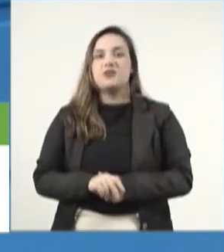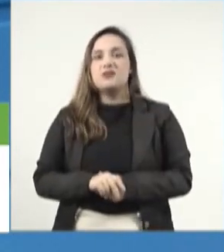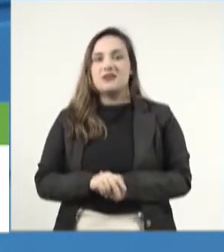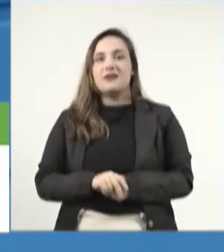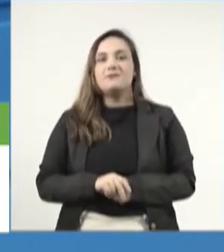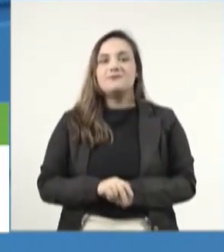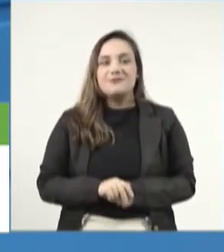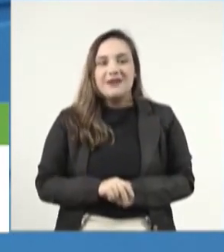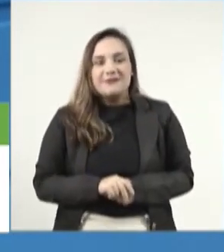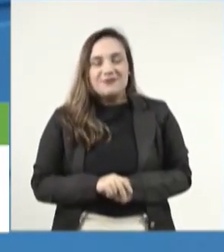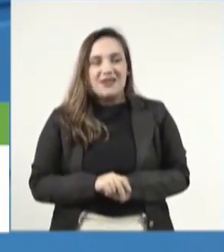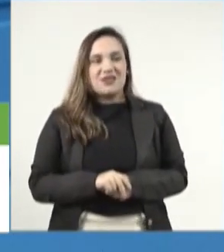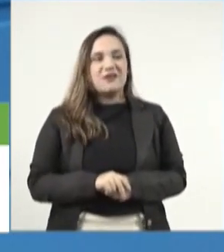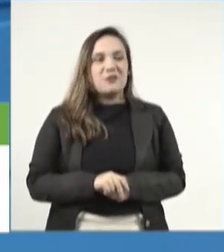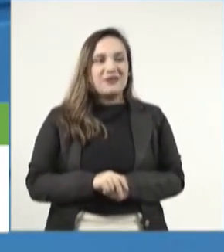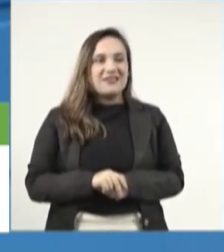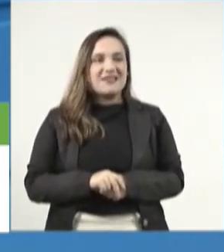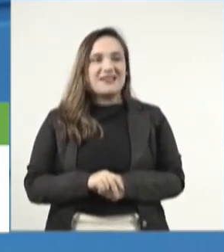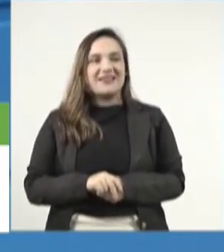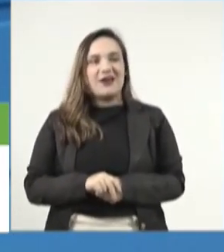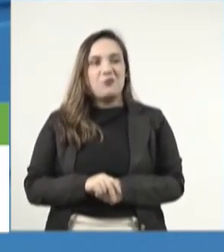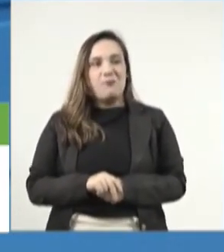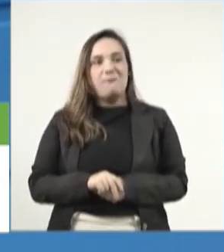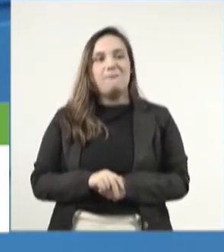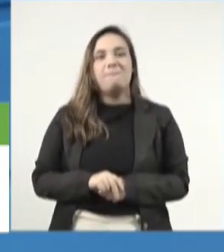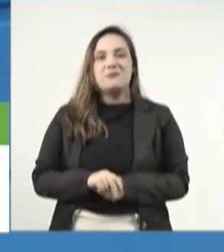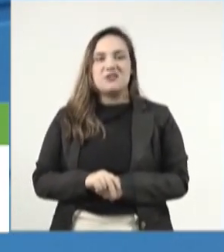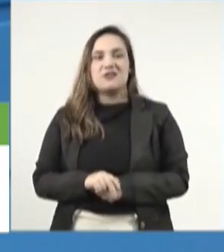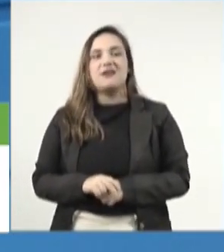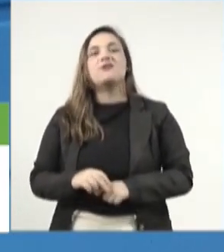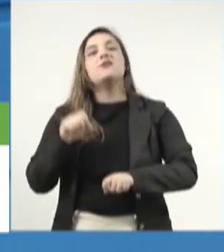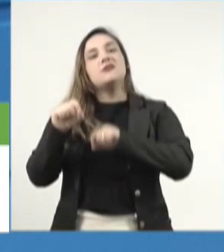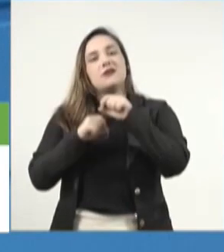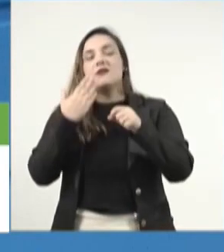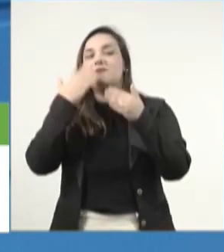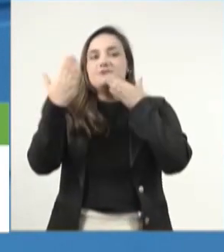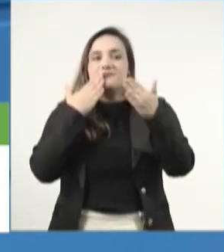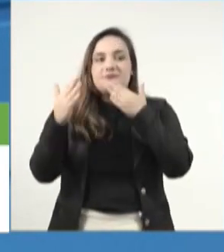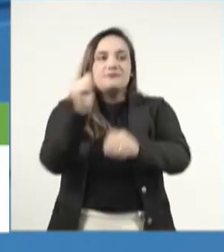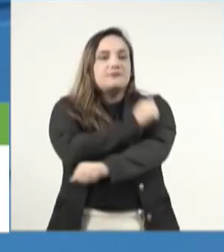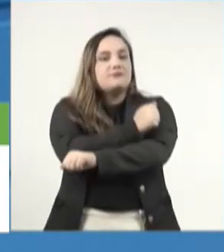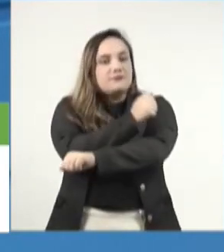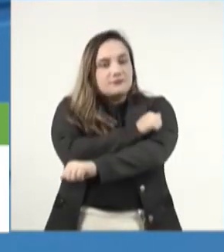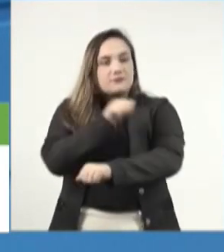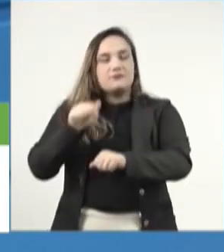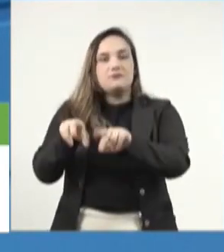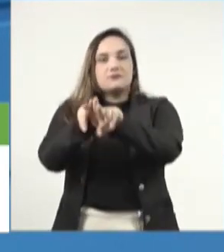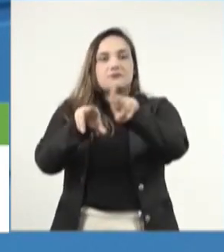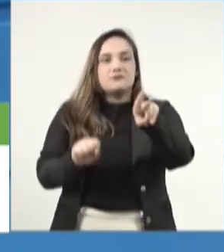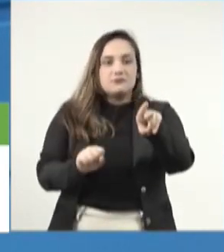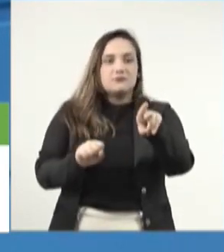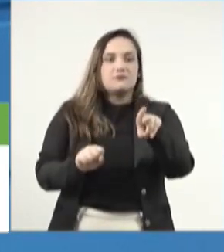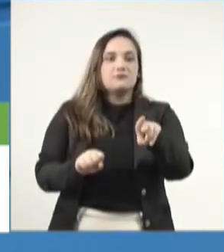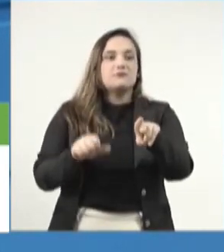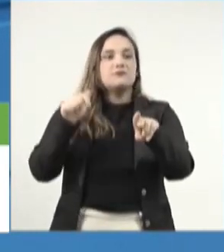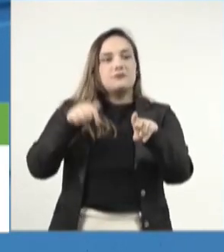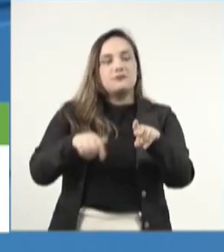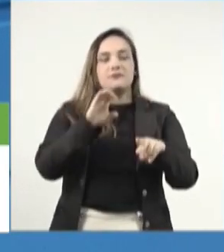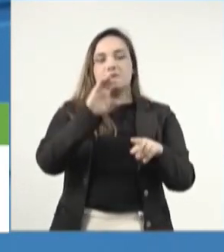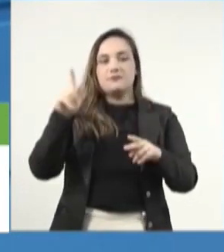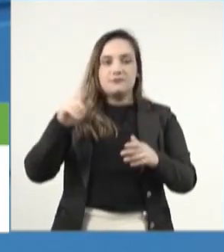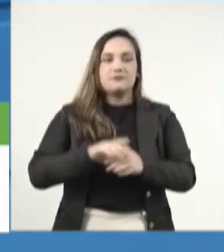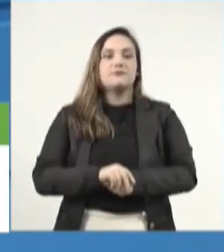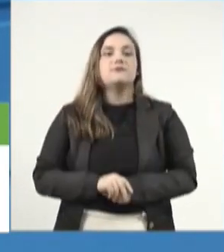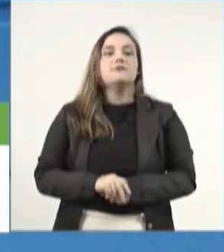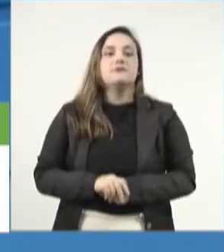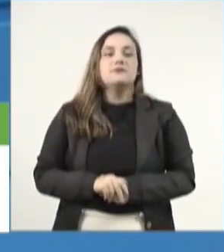Esta é uma reivindicação que nós recebemos de acadêmicos da UEMS, do campus de Campo